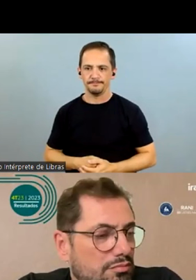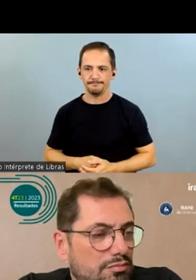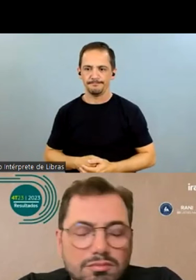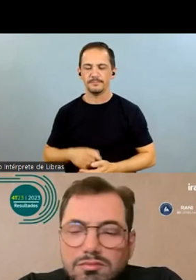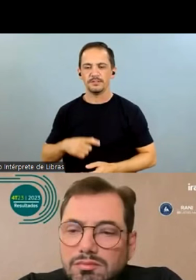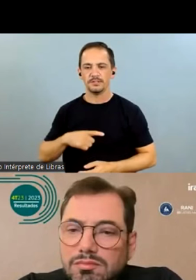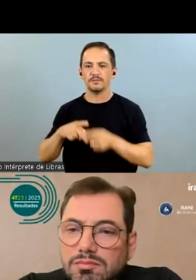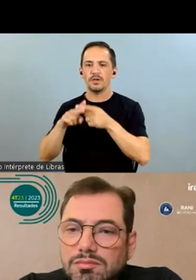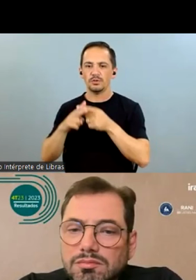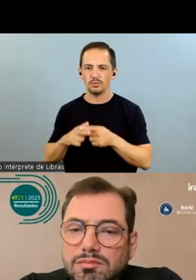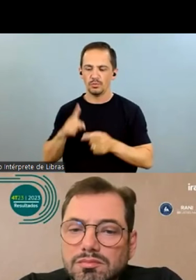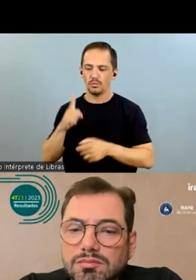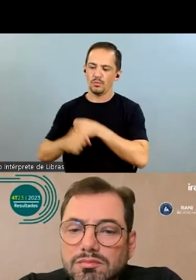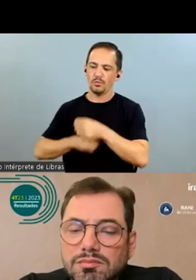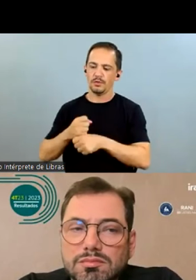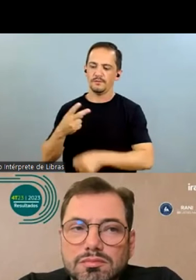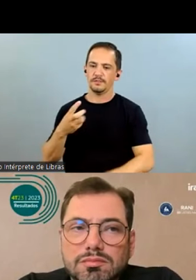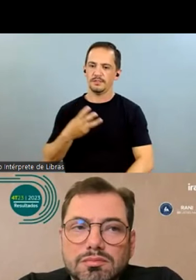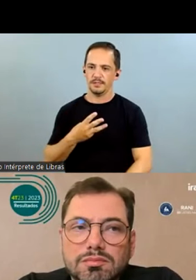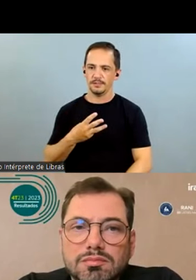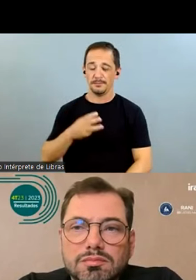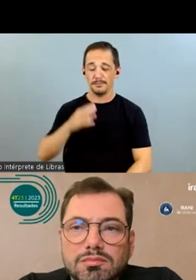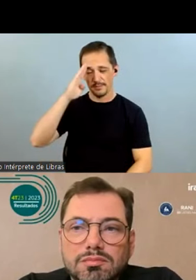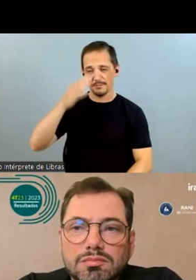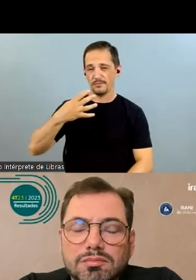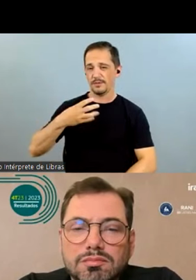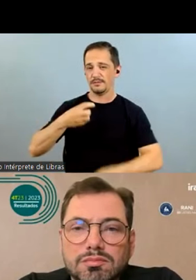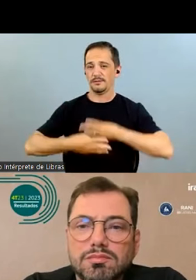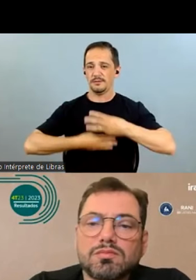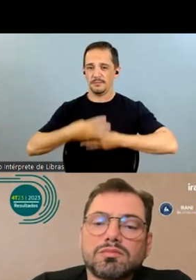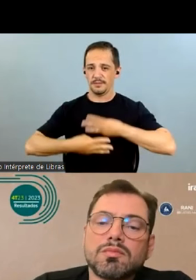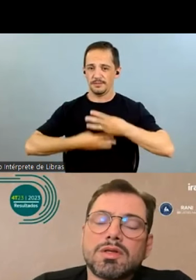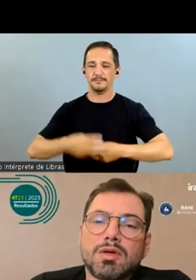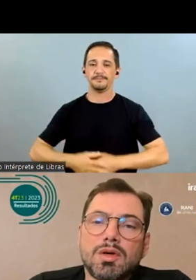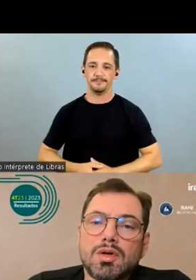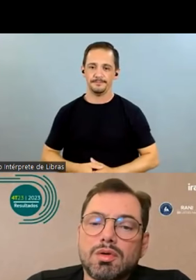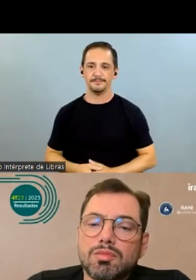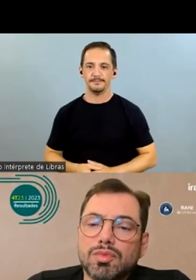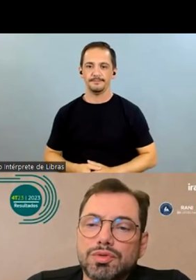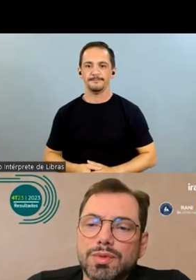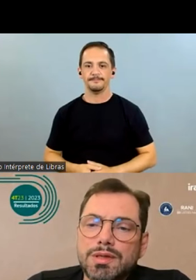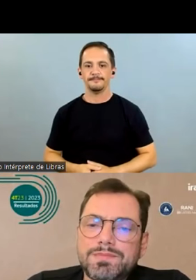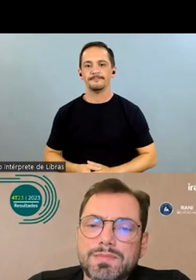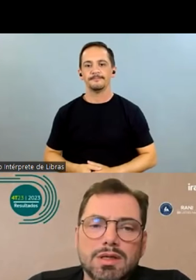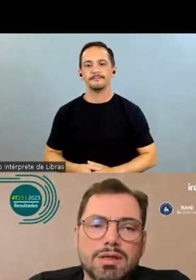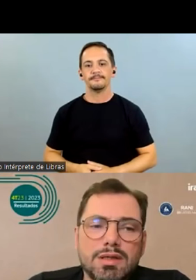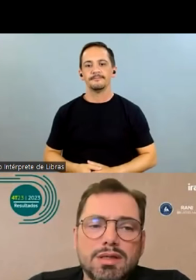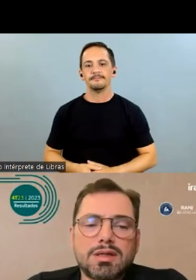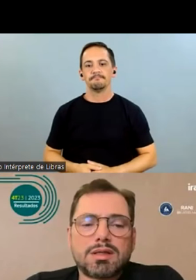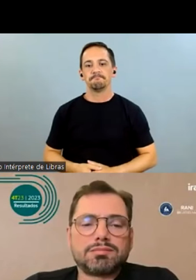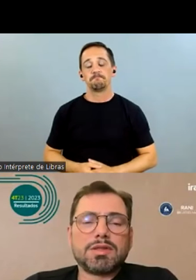ano de 2023 especialmente Esse quarto trimestre aí que apresentou esse essa reversão muito bem